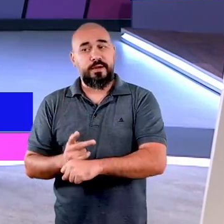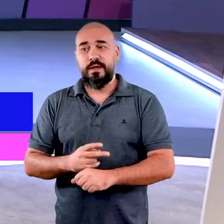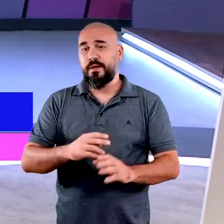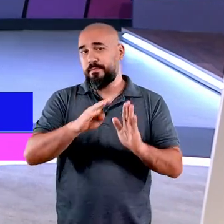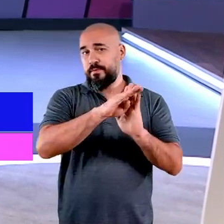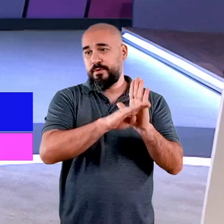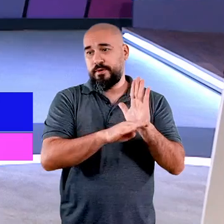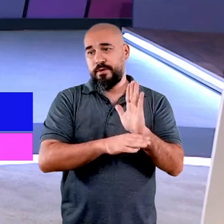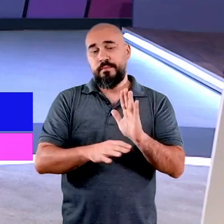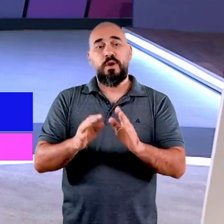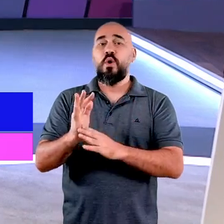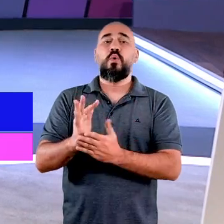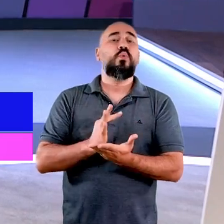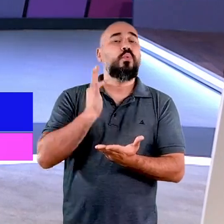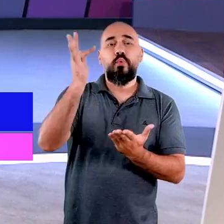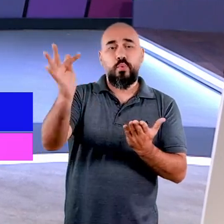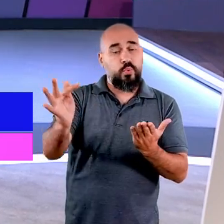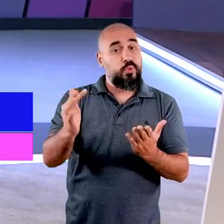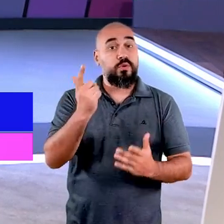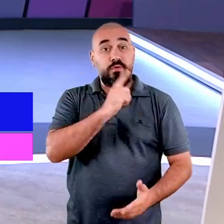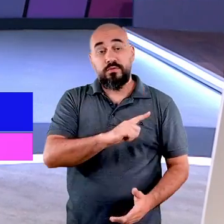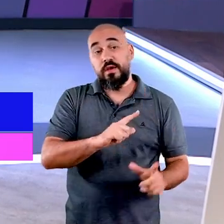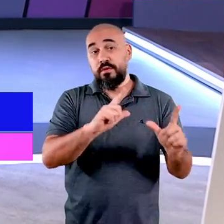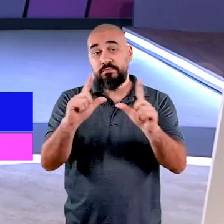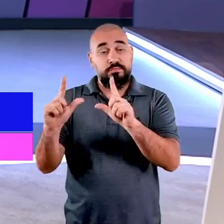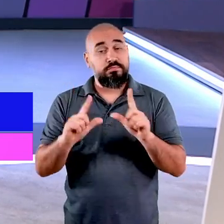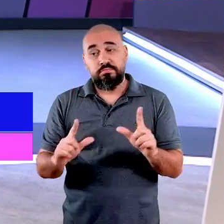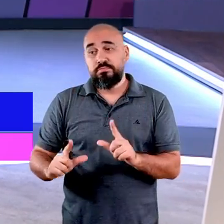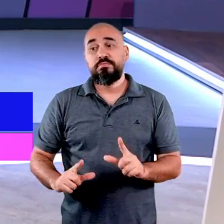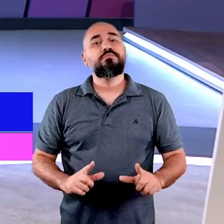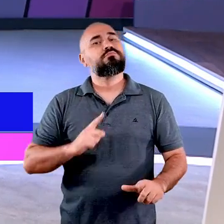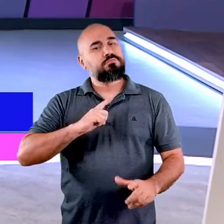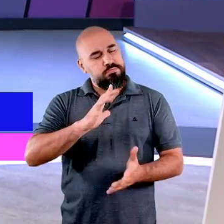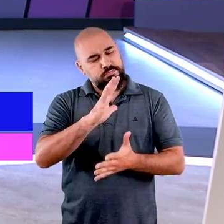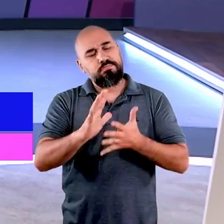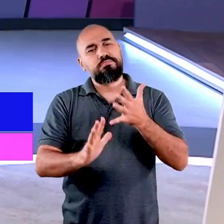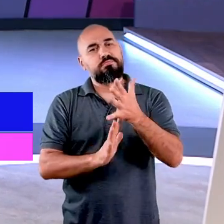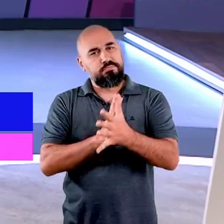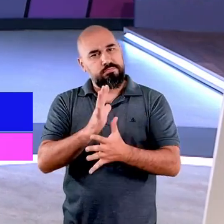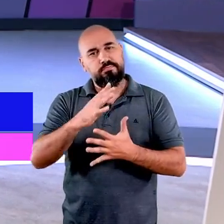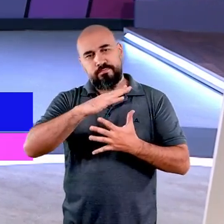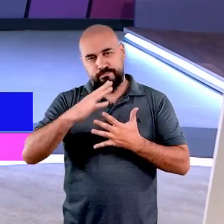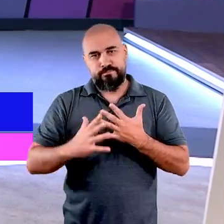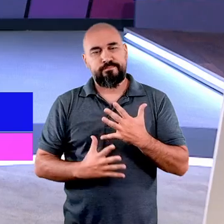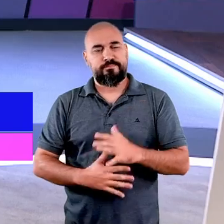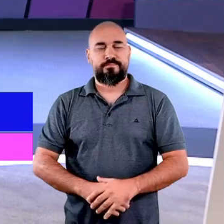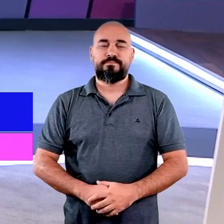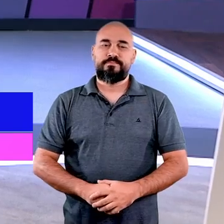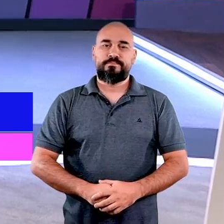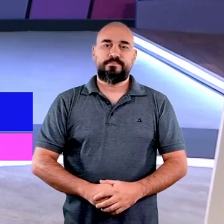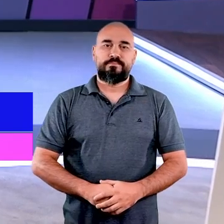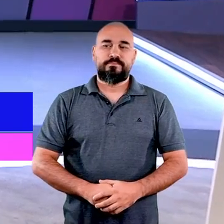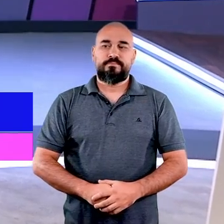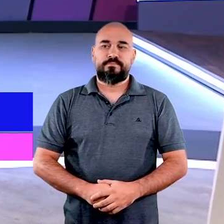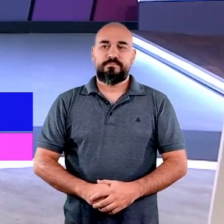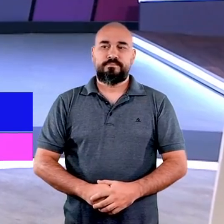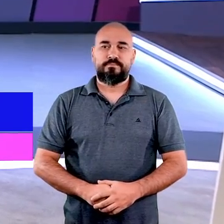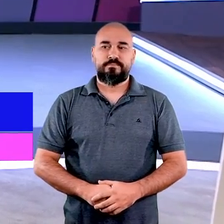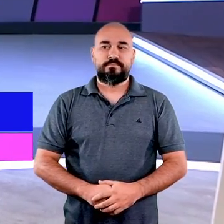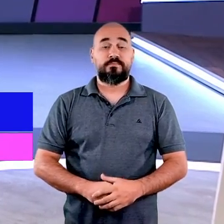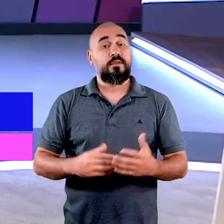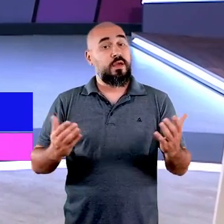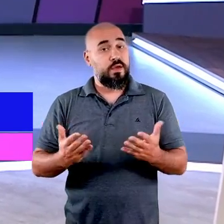o programa Arena do Futuro e você vai ter acesso a todos os nossos programas de estudo da palavra do Senhor.